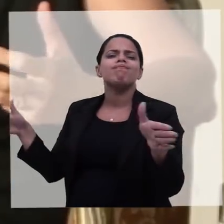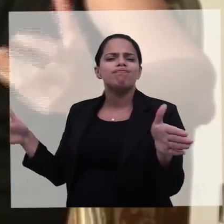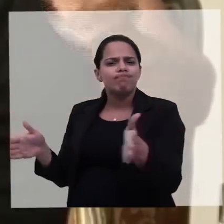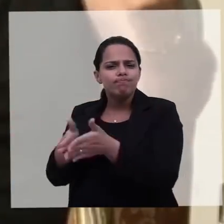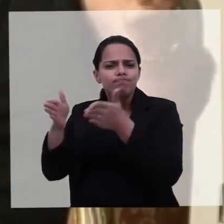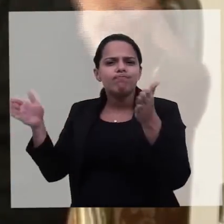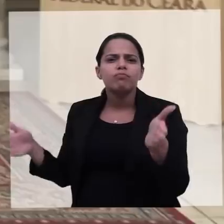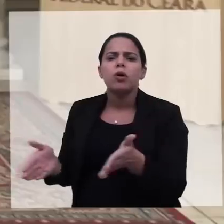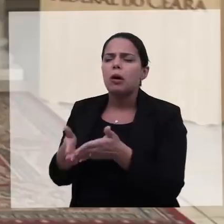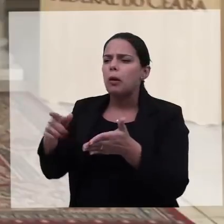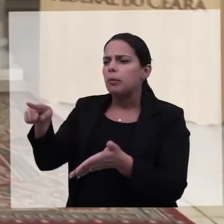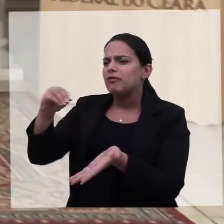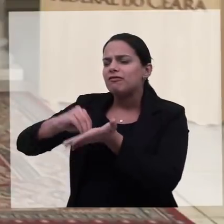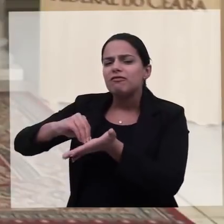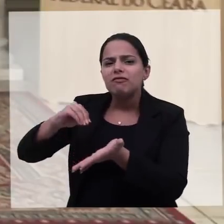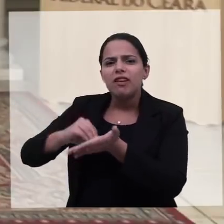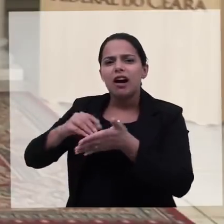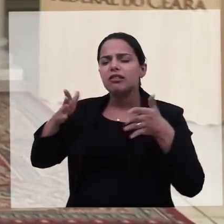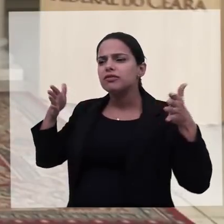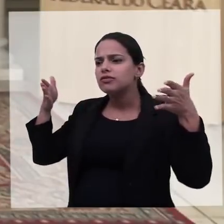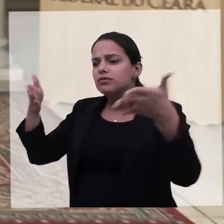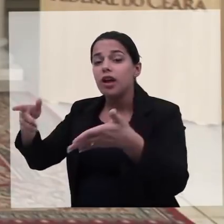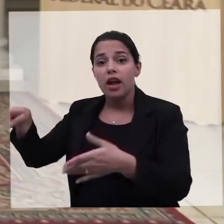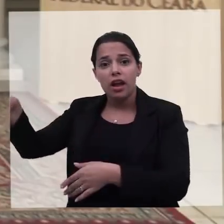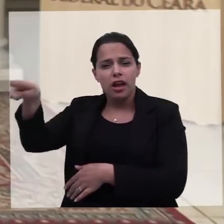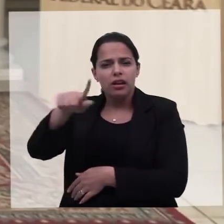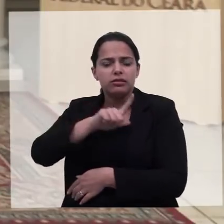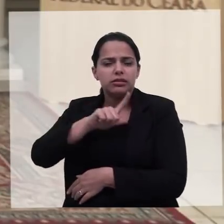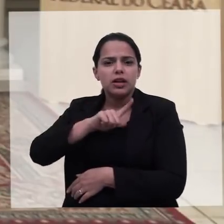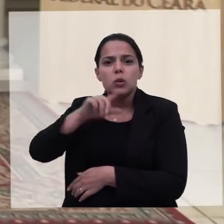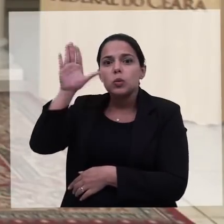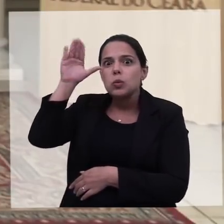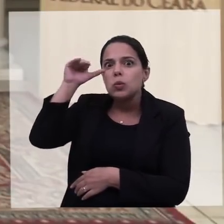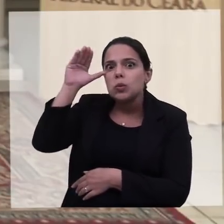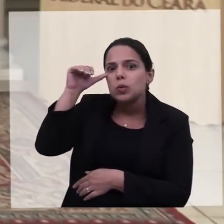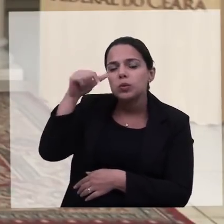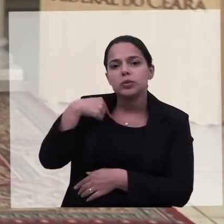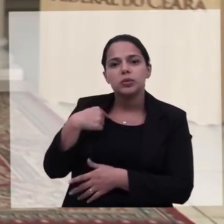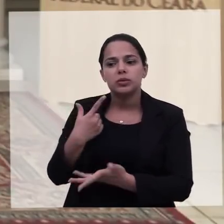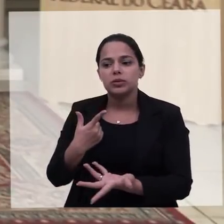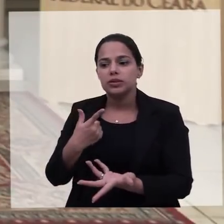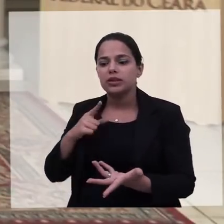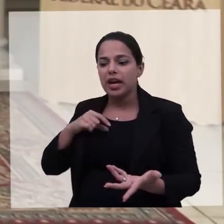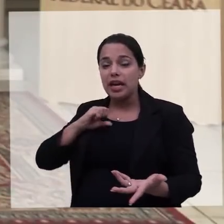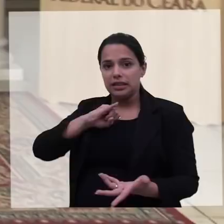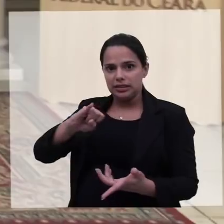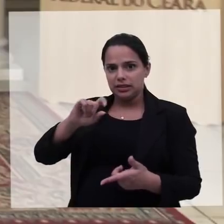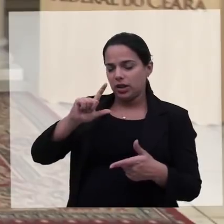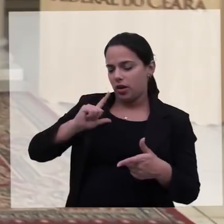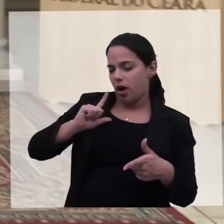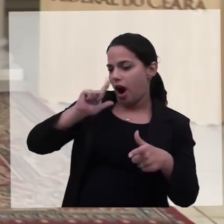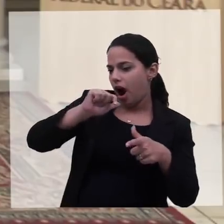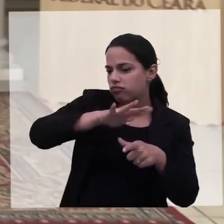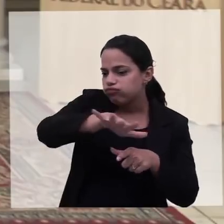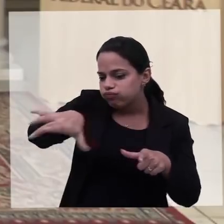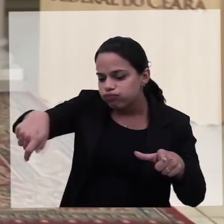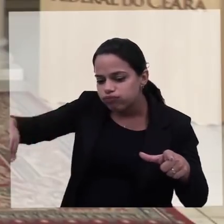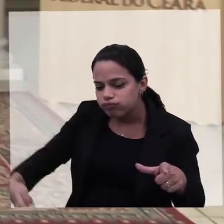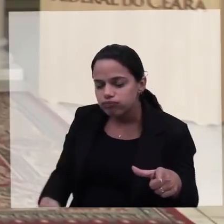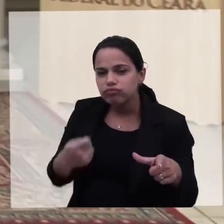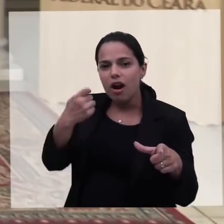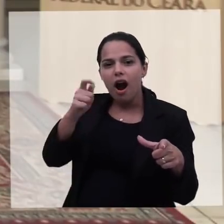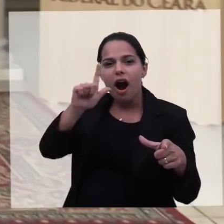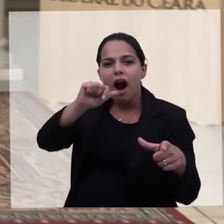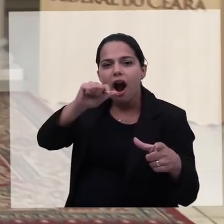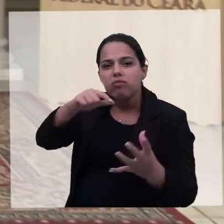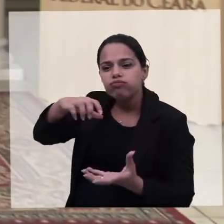comunidades, a carência, é uma carência tão grande, a curiosidade, né? A gente chegava fazendo aquelas coletas de água no